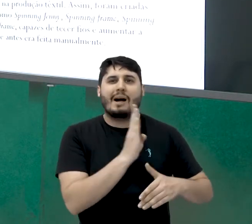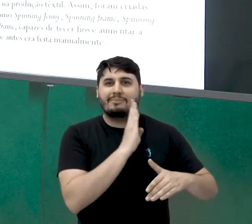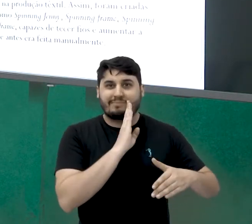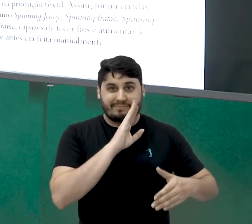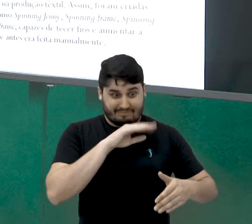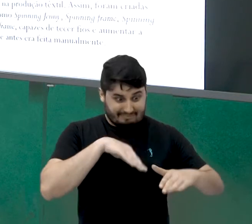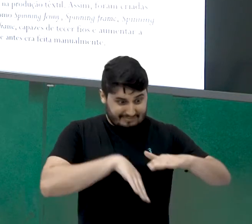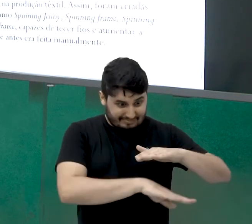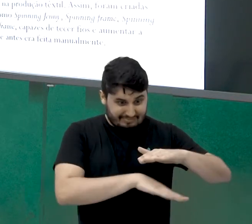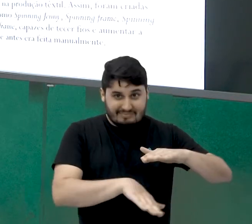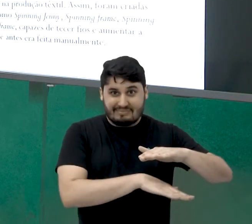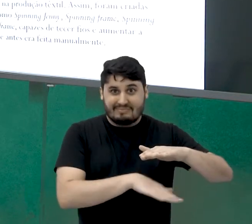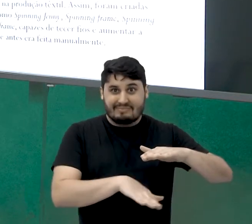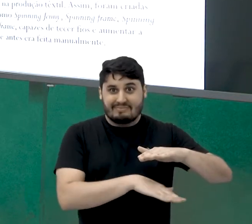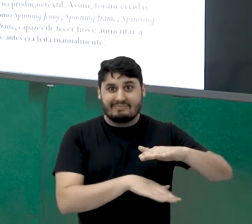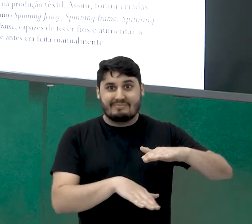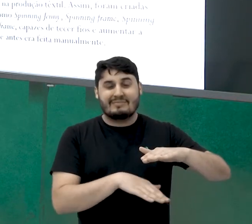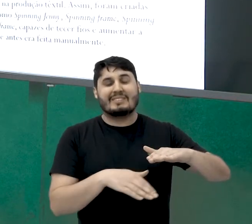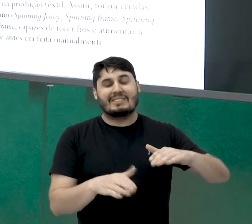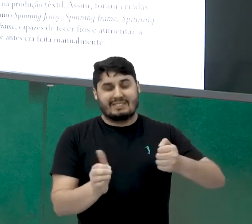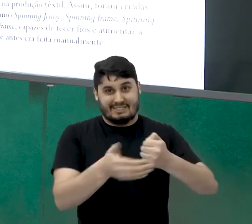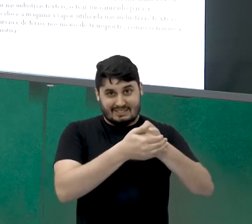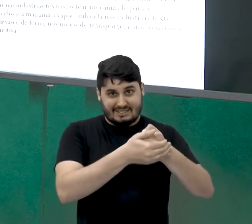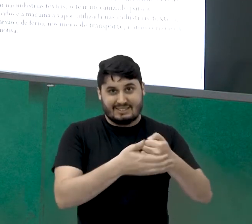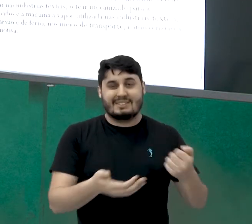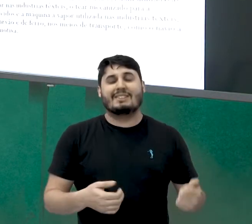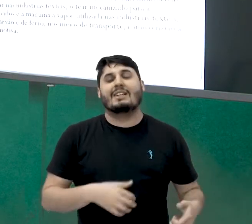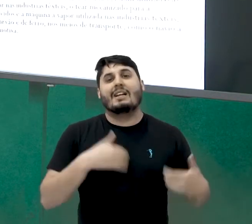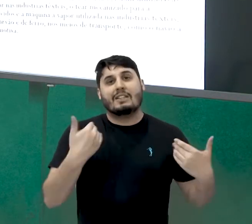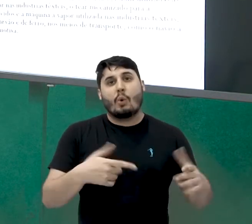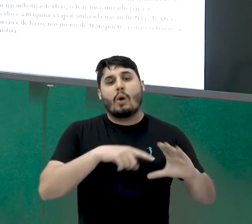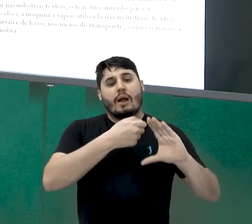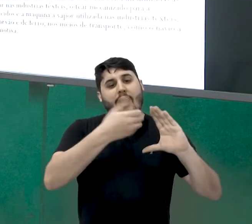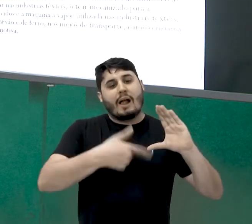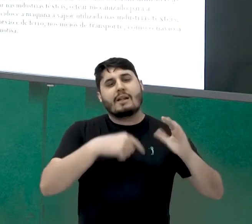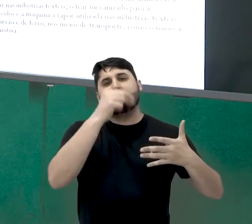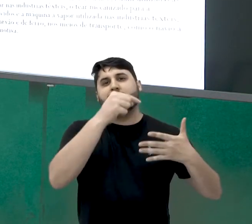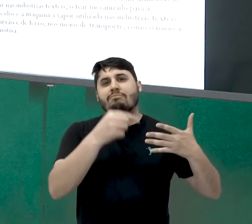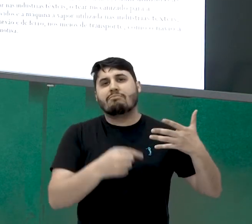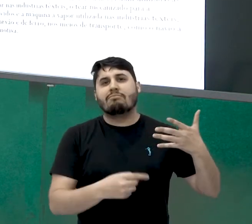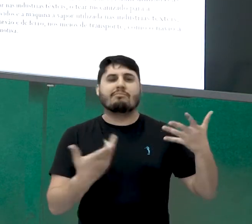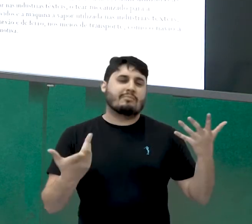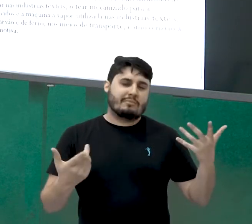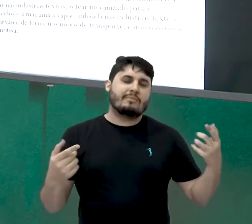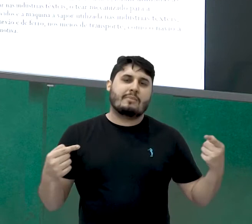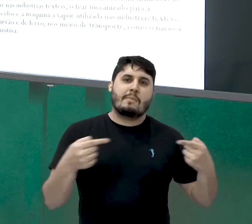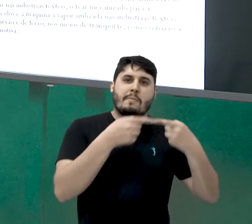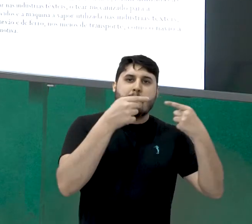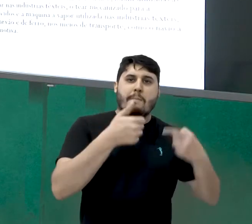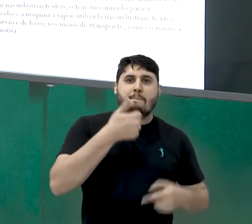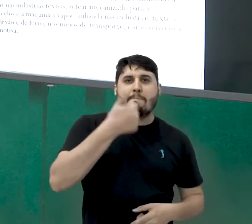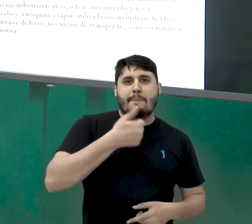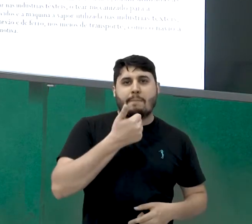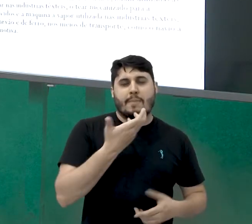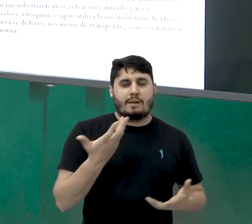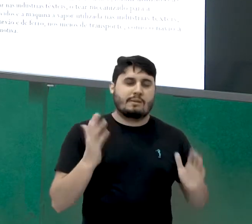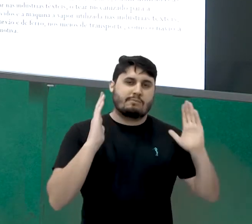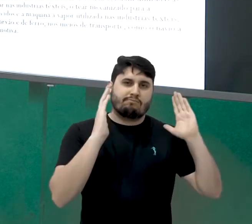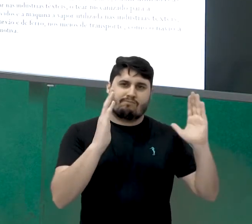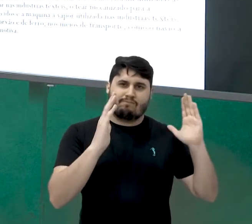estas foram as principais características dessa primeira fase da Revolução. Consequências. Quais foram